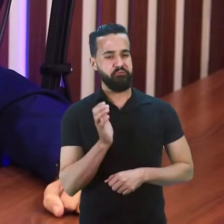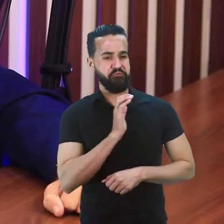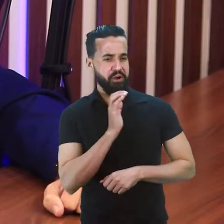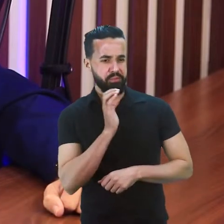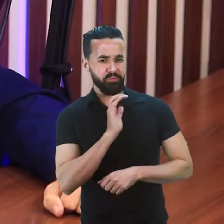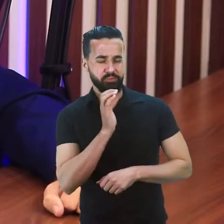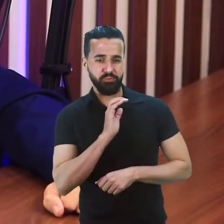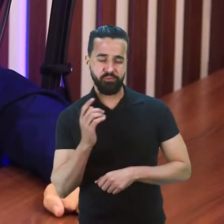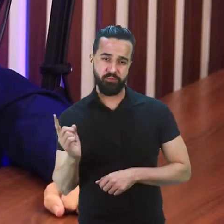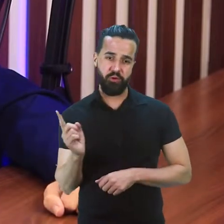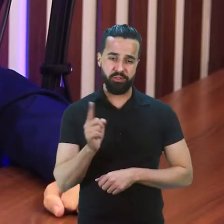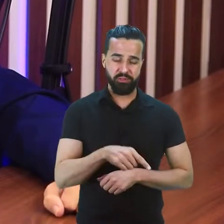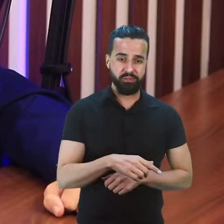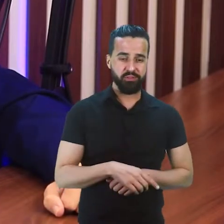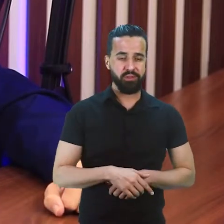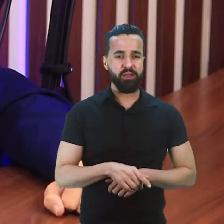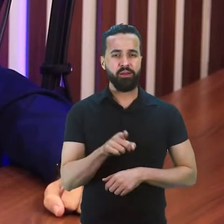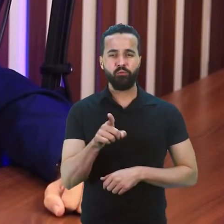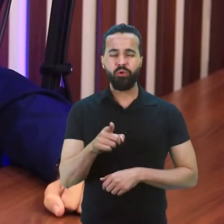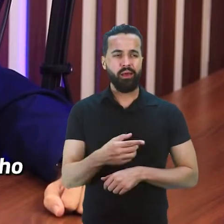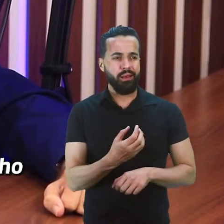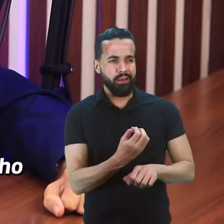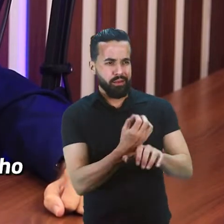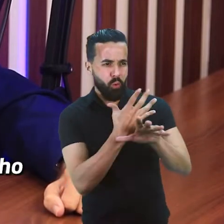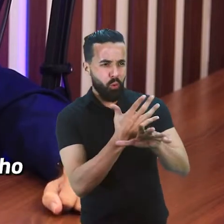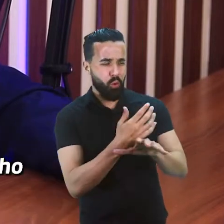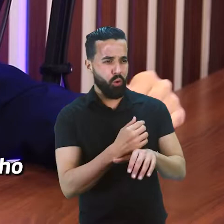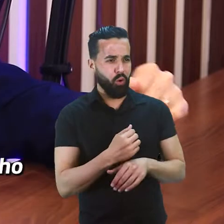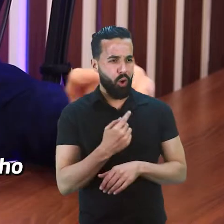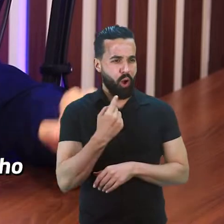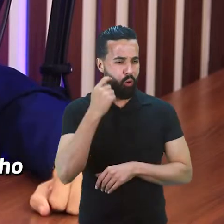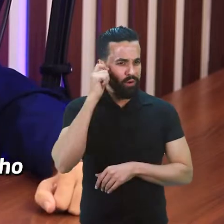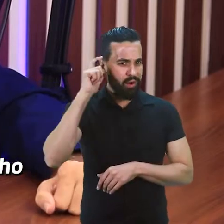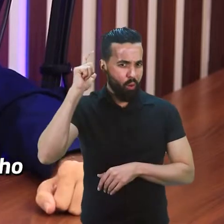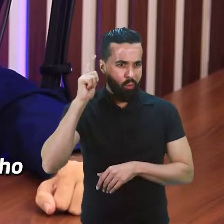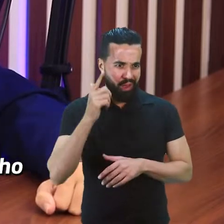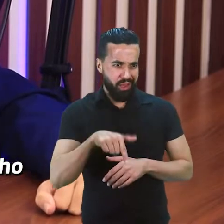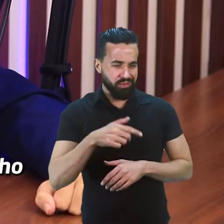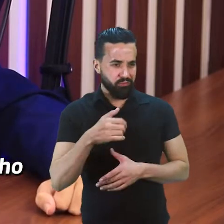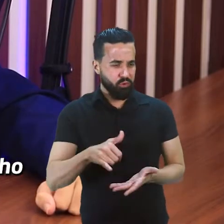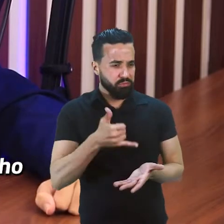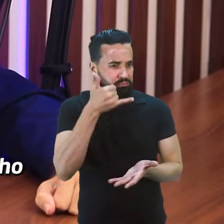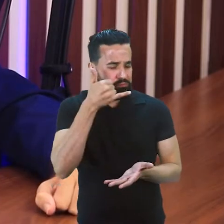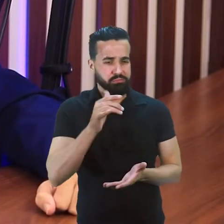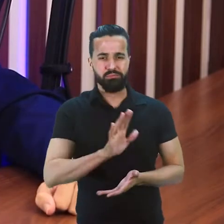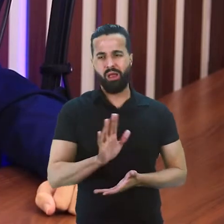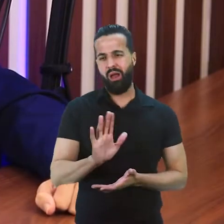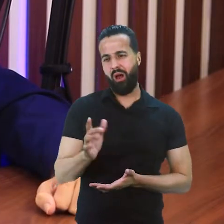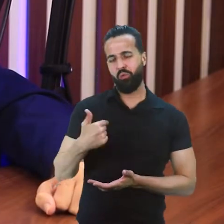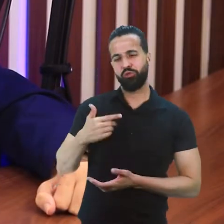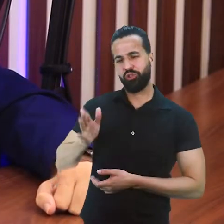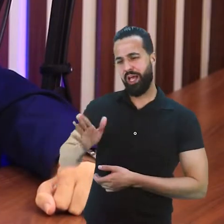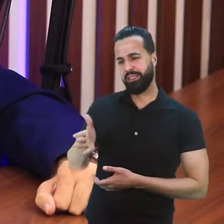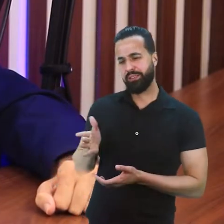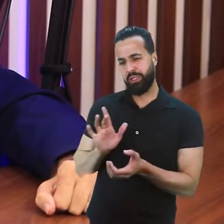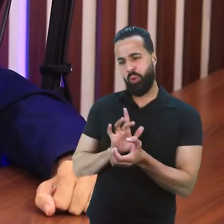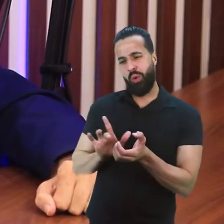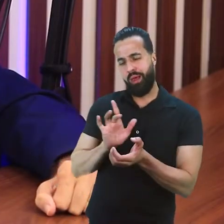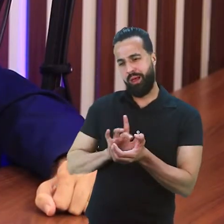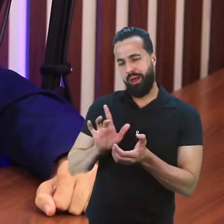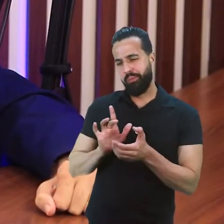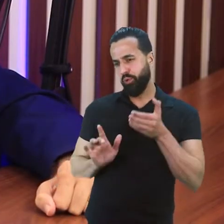Antônio. Isso você ligando do orelhão. Eu tava ligando, não, isso eu tava ligando, já tinha um celularzinho já. Já tinha um celularzinho. Já tinha, isso foi